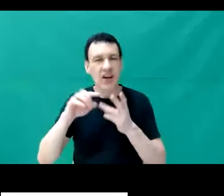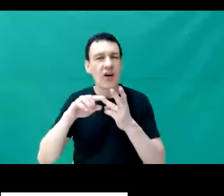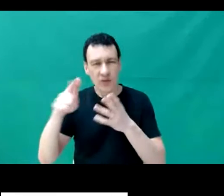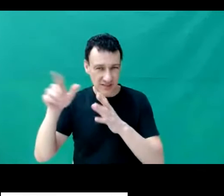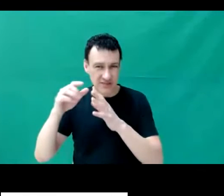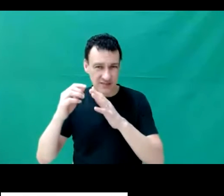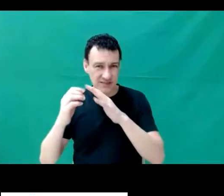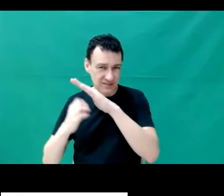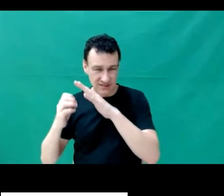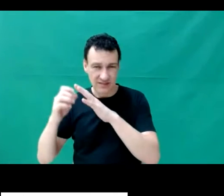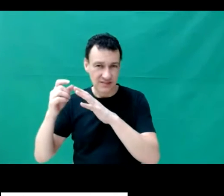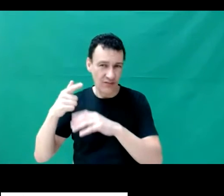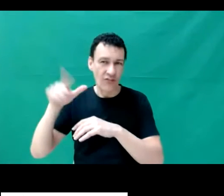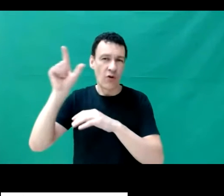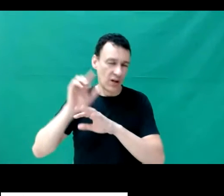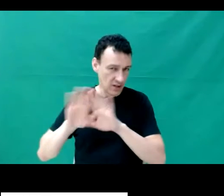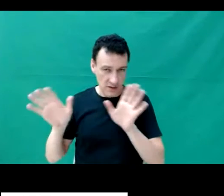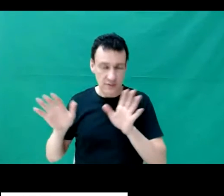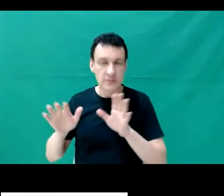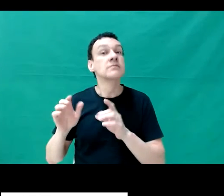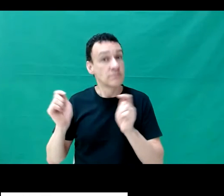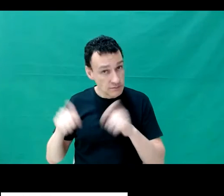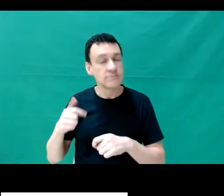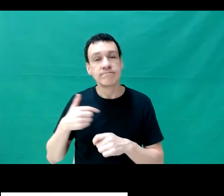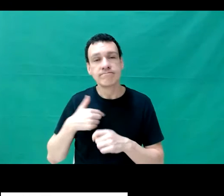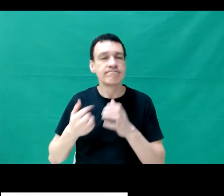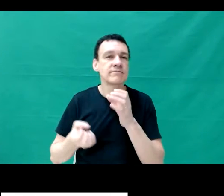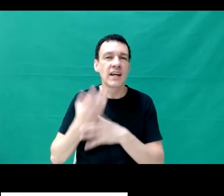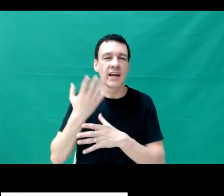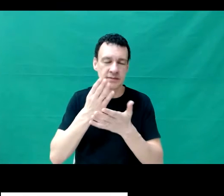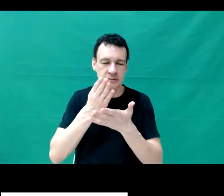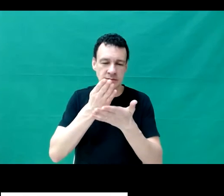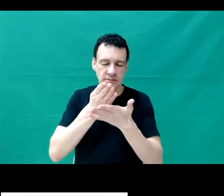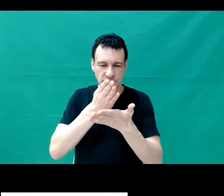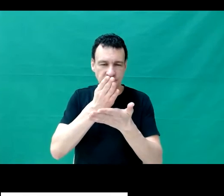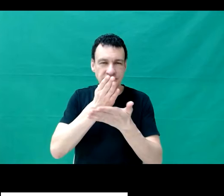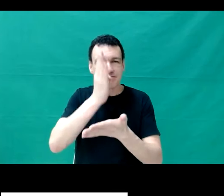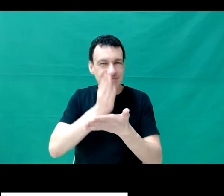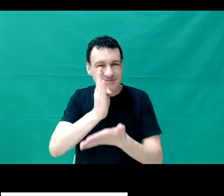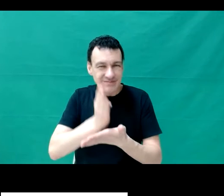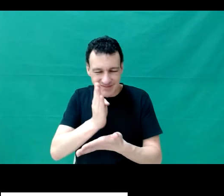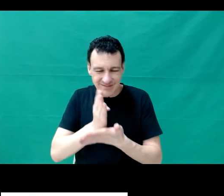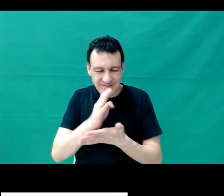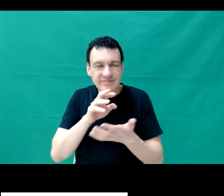você consegue criar validações e você consegue criar